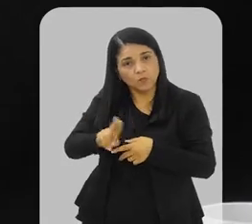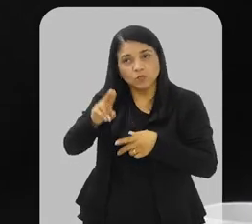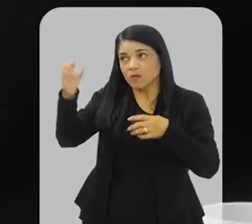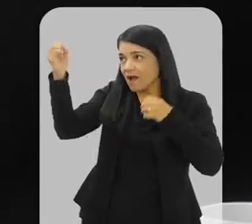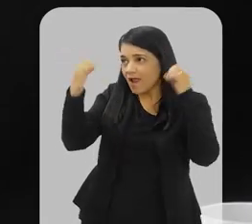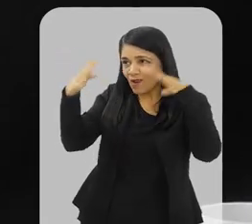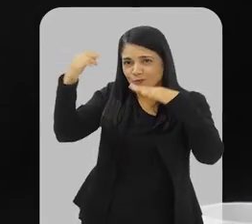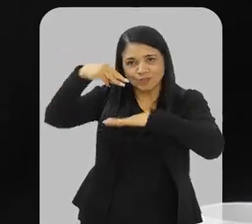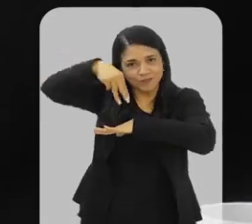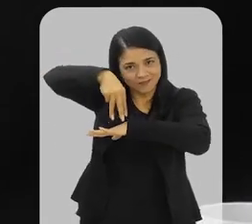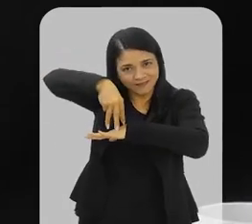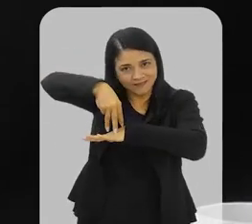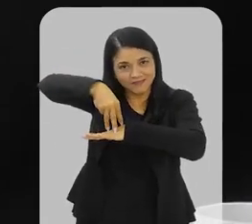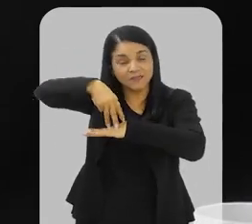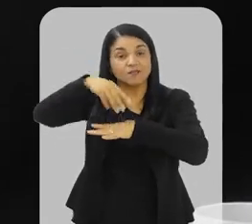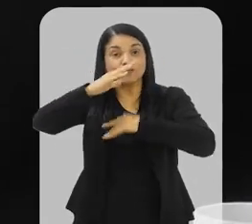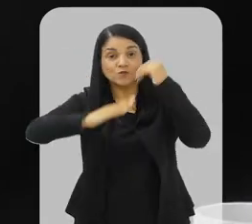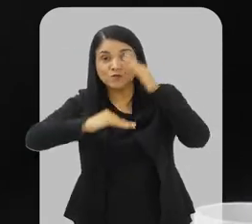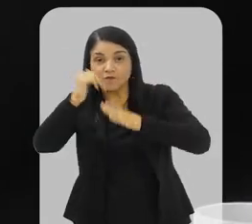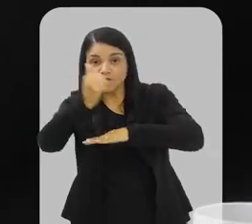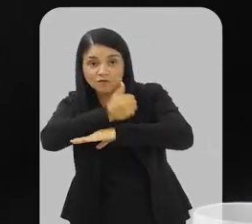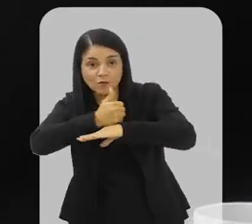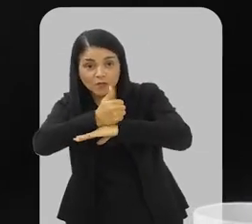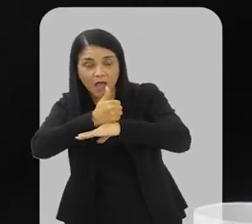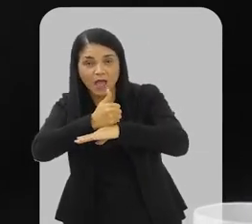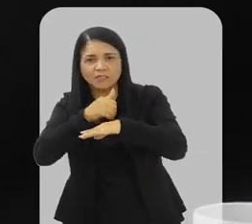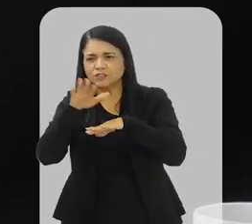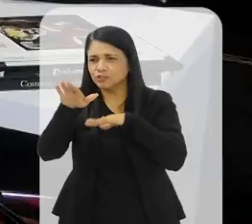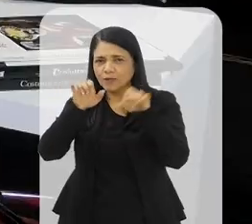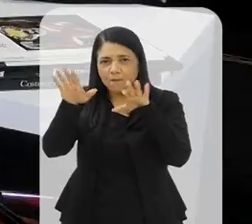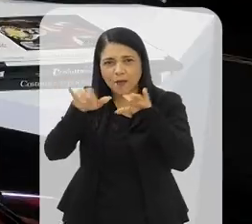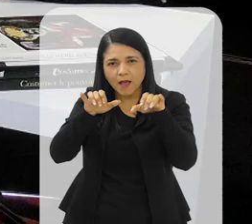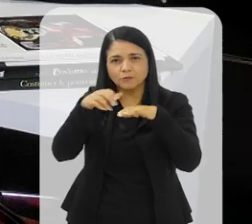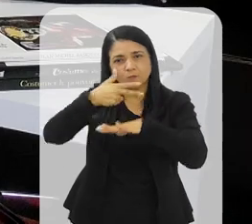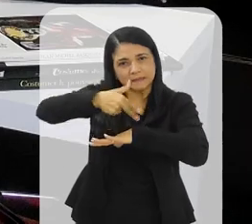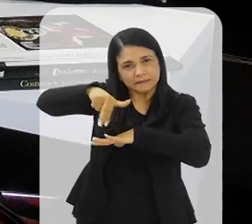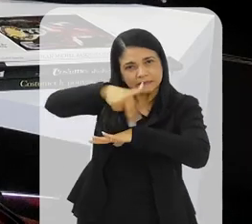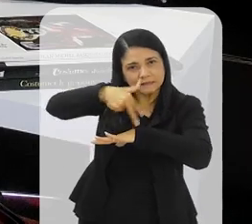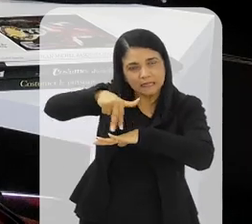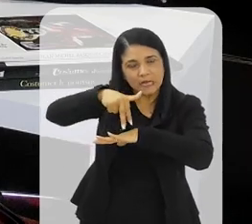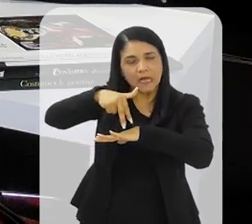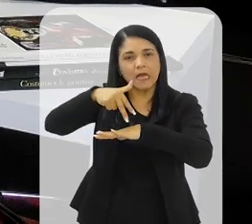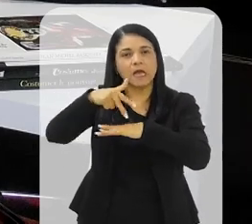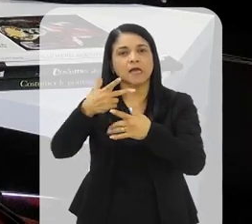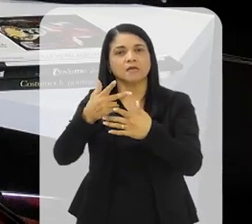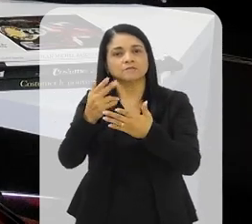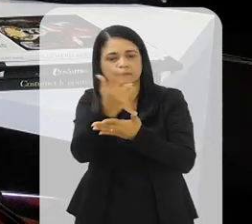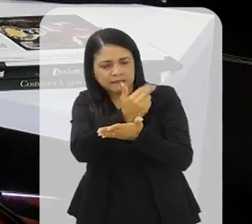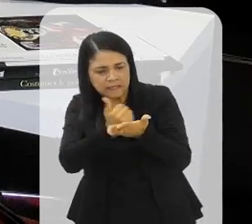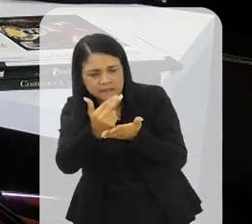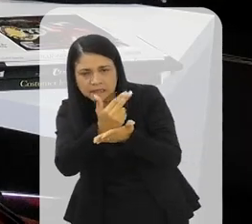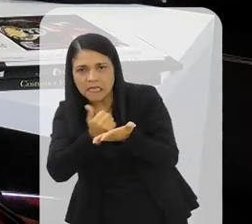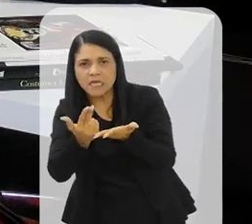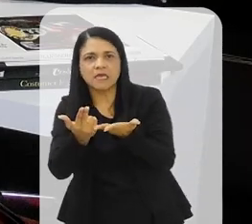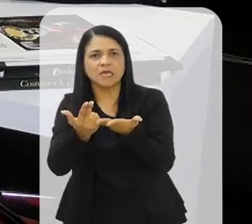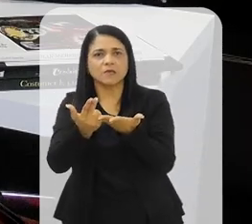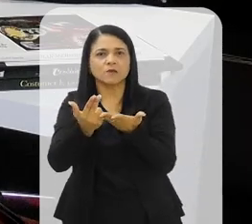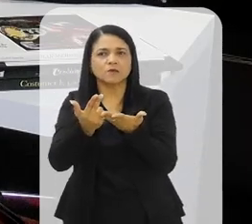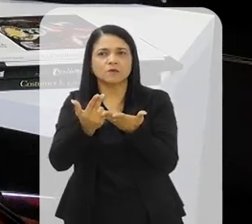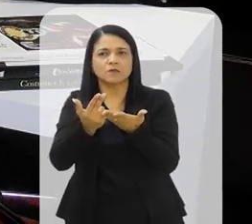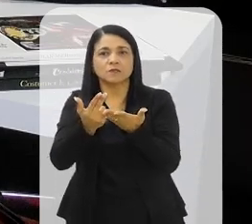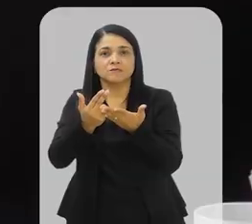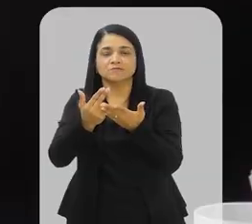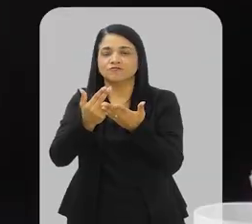entendiam Então hoje quando eu vejo a a utilização da Luz da Marquez a utilização dos Profissionais que são que estão sendo chamados para fazer né